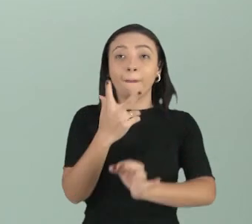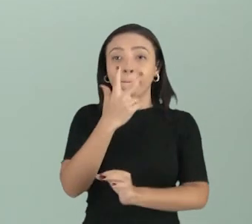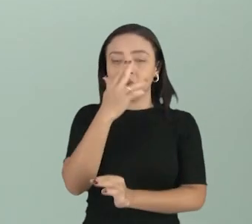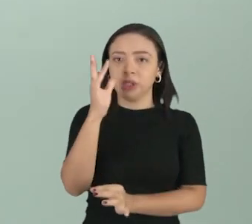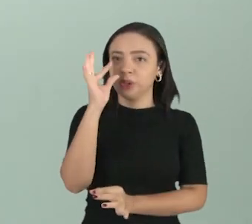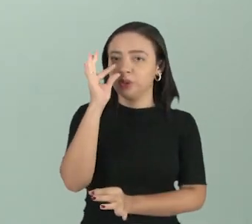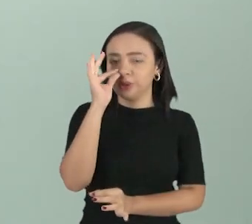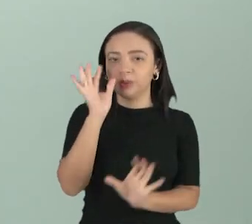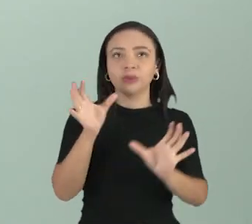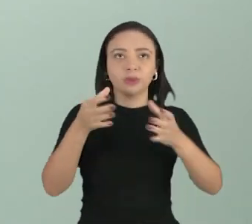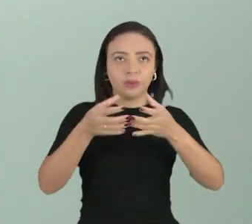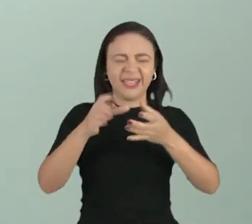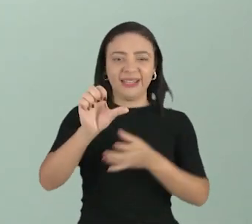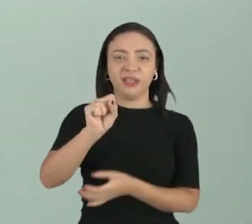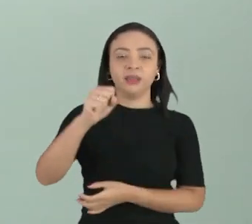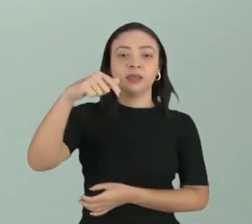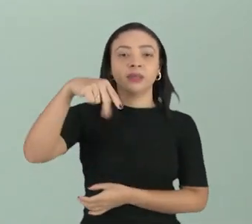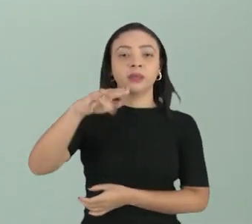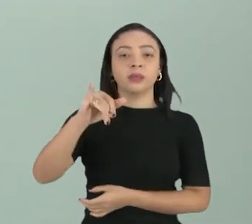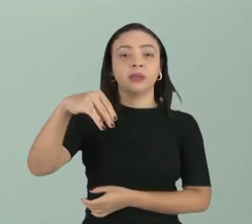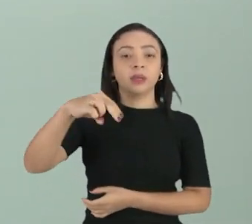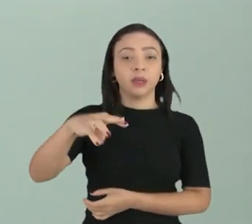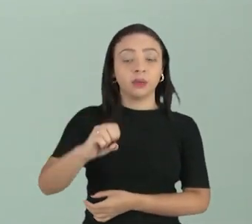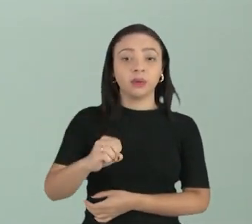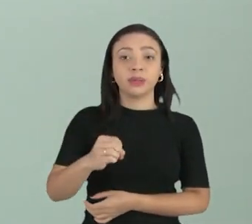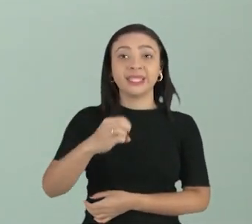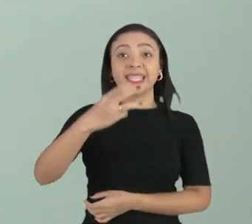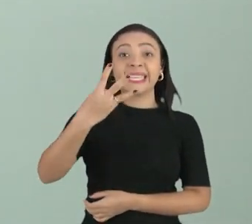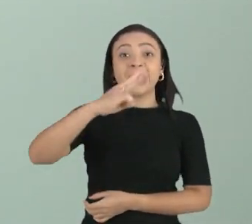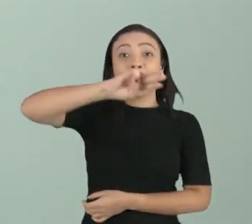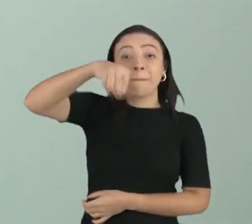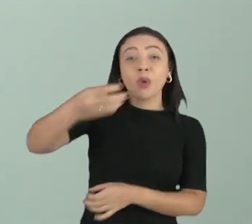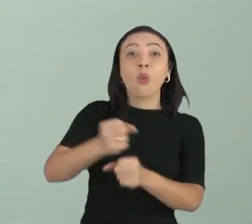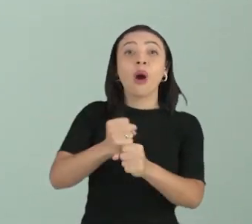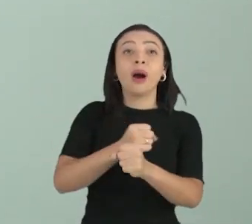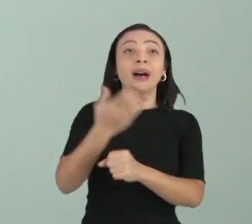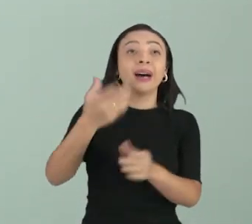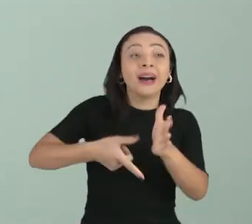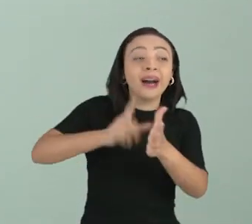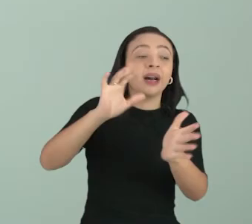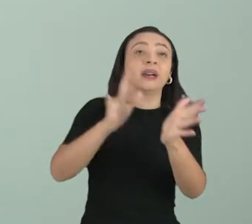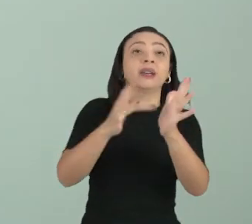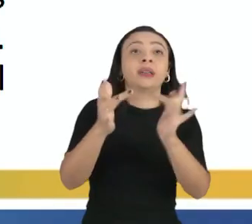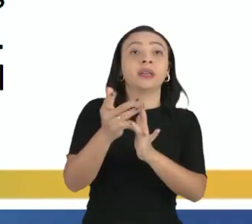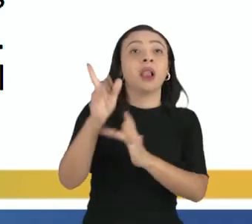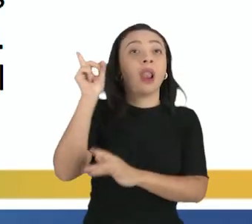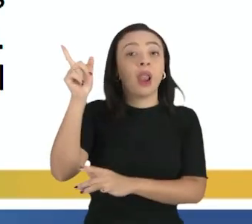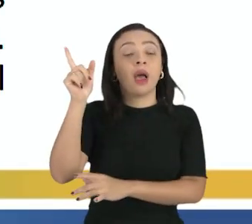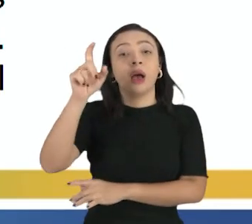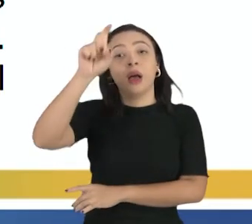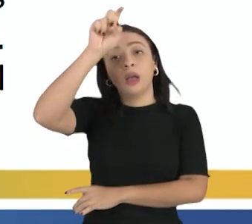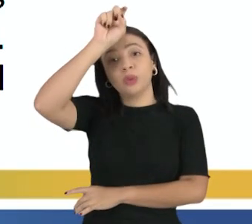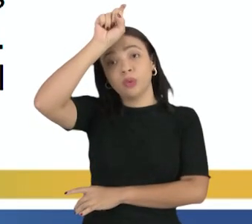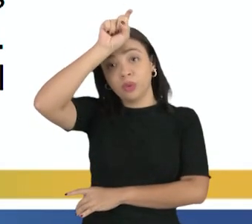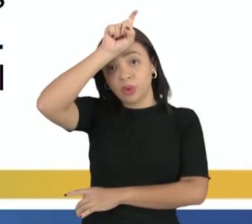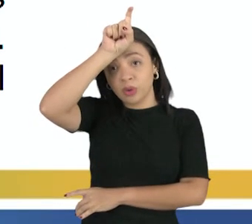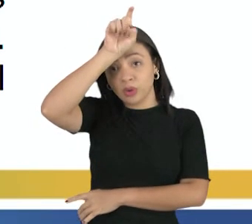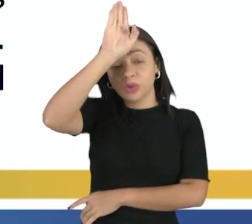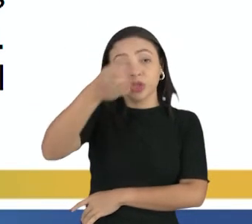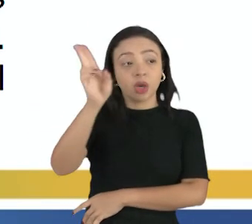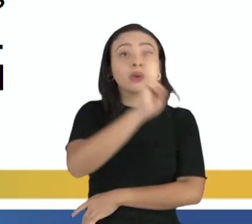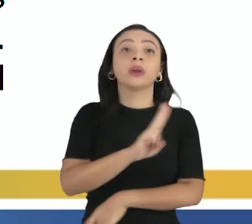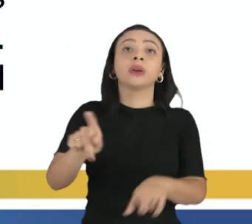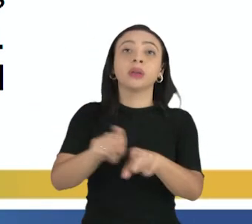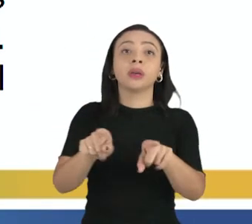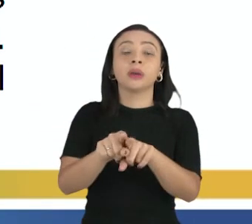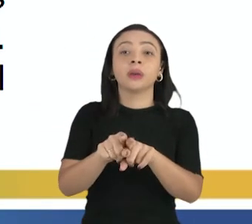piercings. 3.000 anos antes de Cristo, no Egito, eles já faziam uso de piercings no